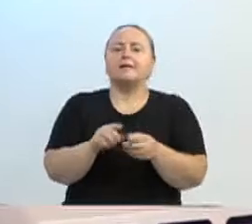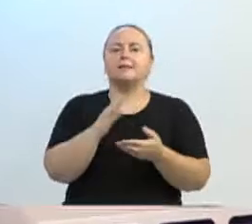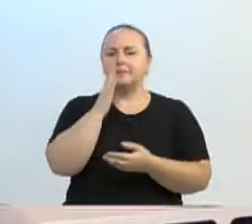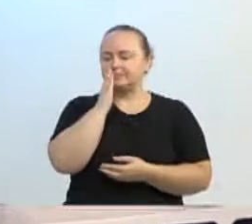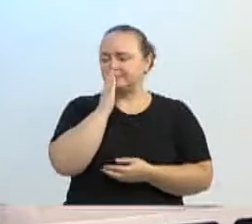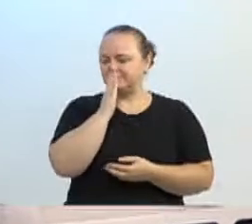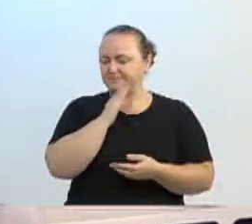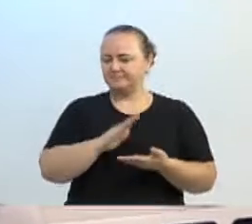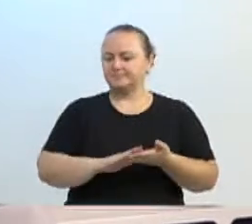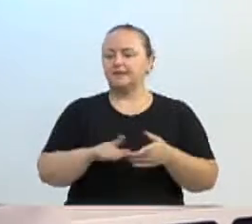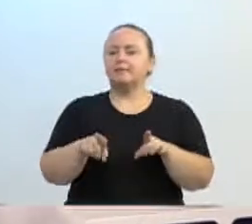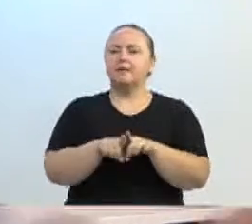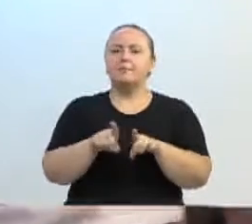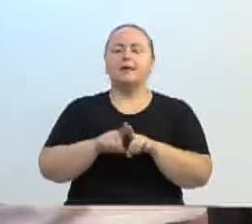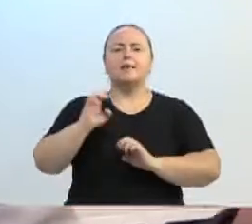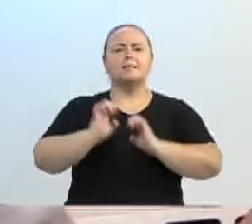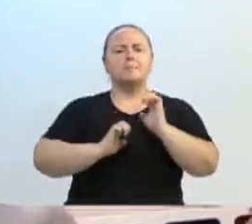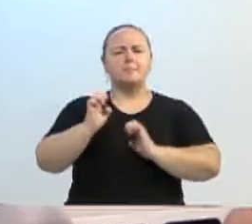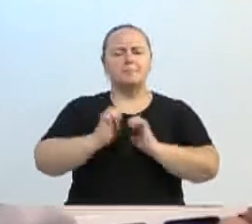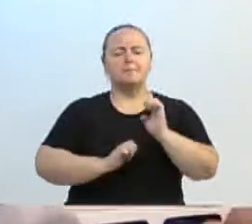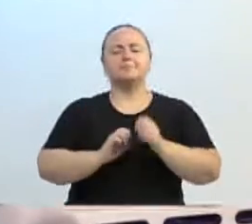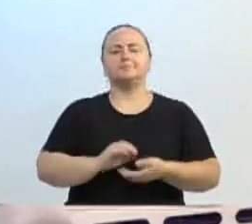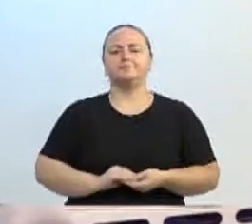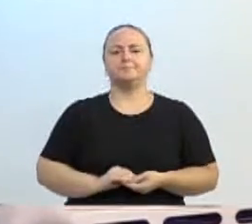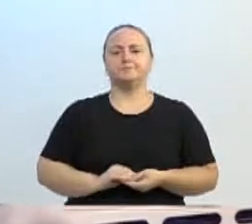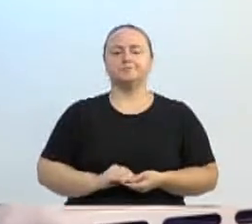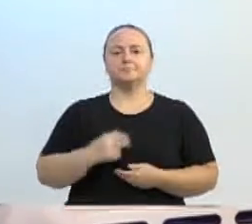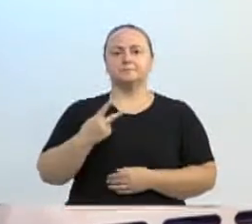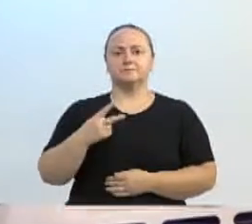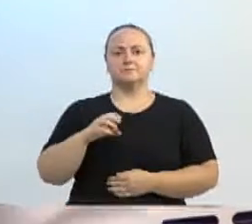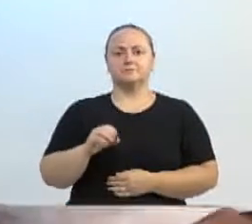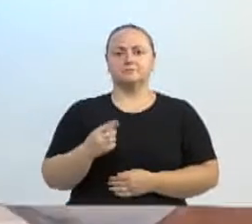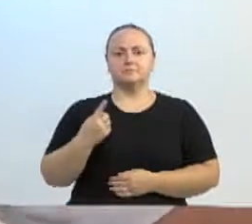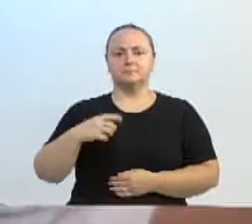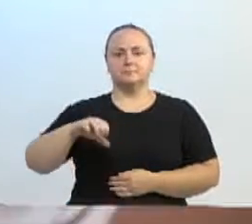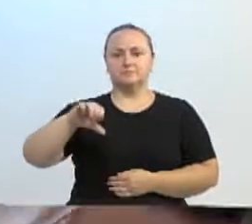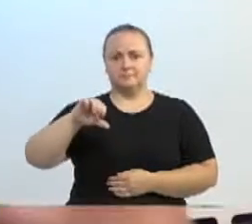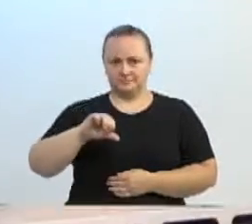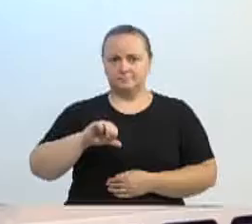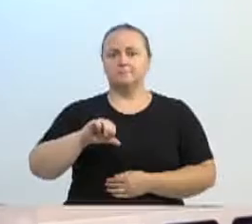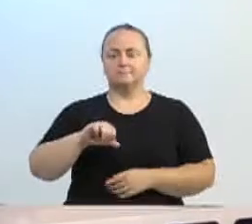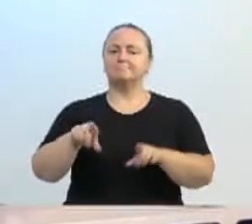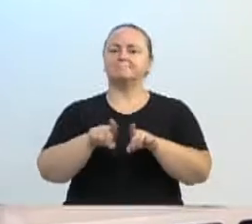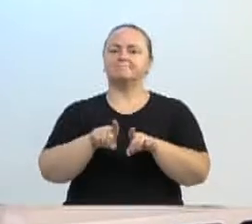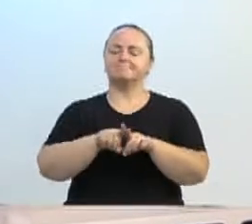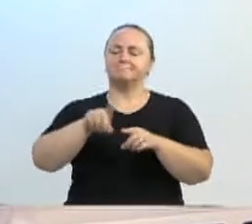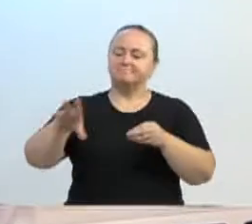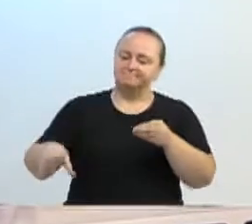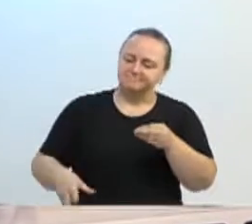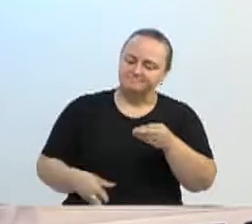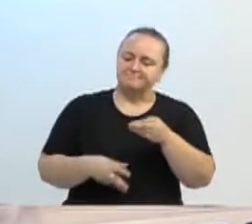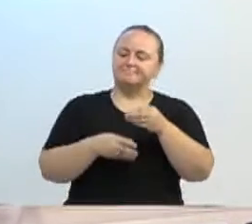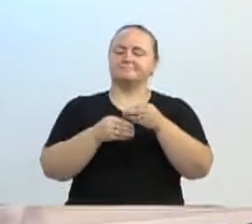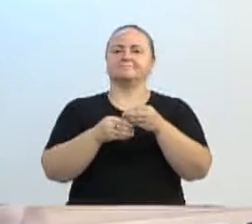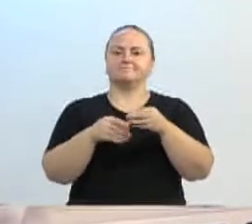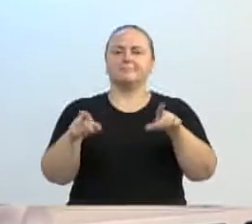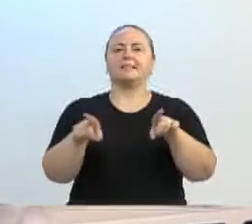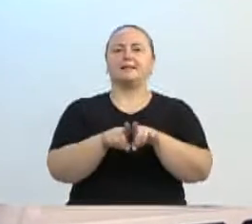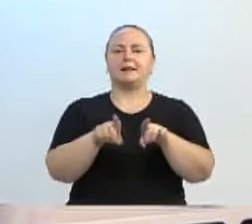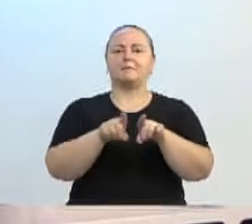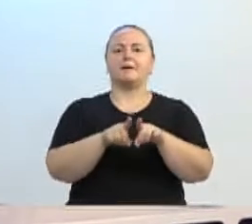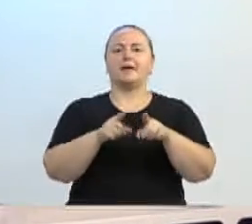com a industrial e marítima. E em 2019, outubro de 2019, a gente agregou de novo a imobiliária,